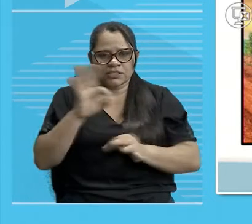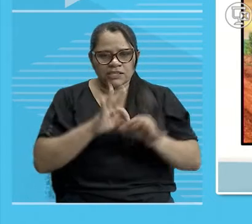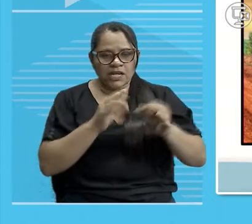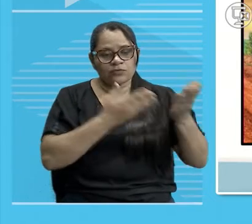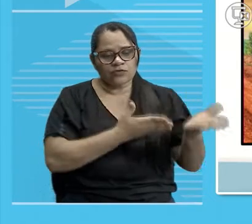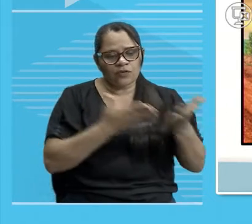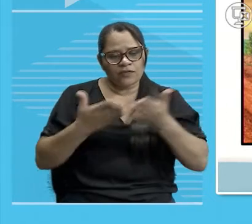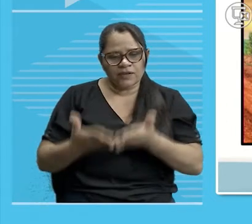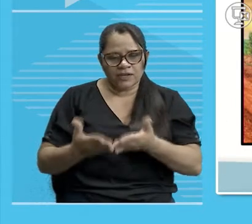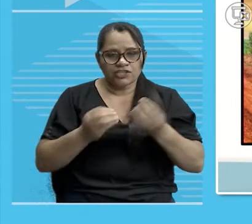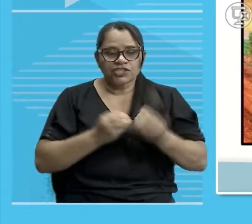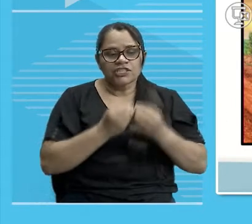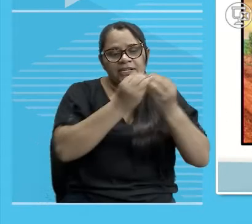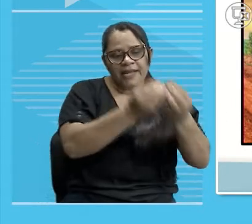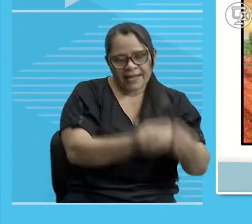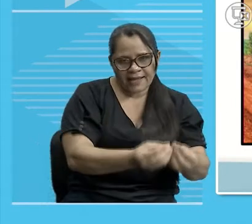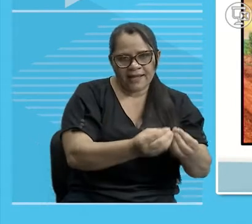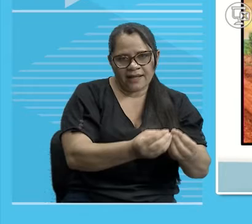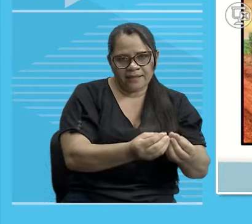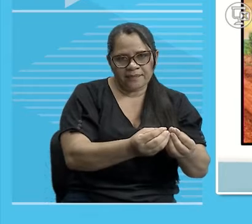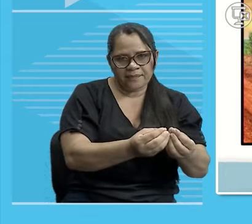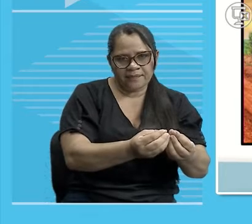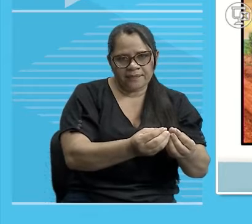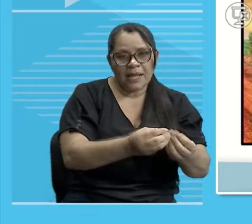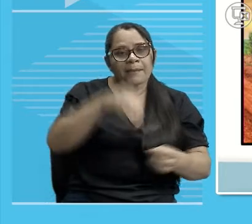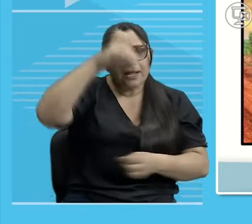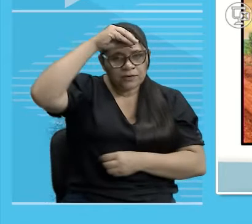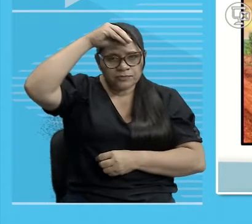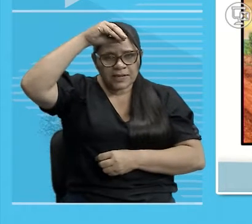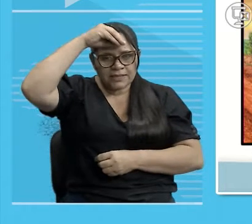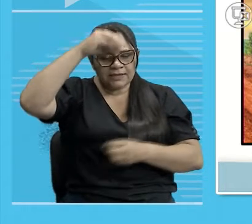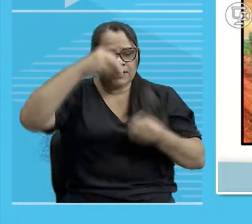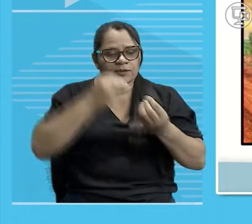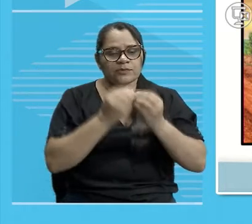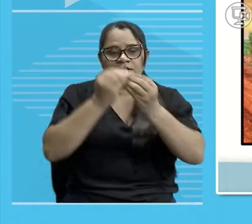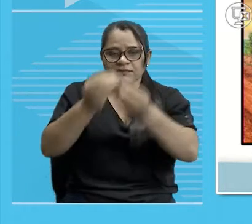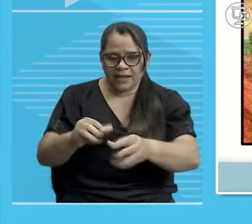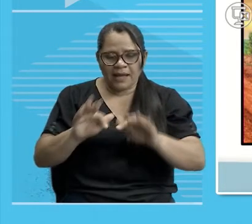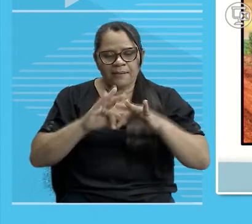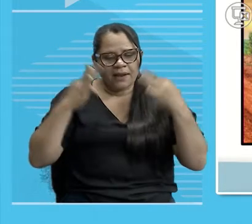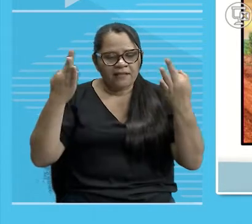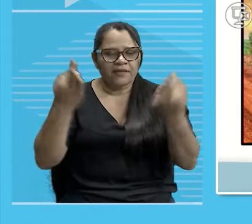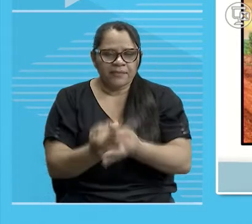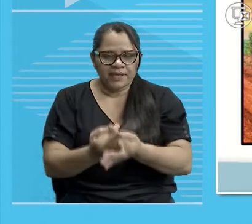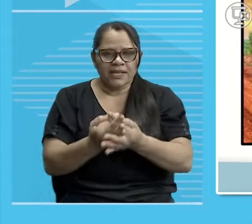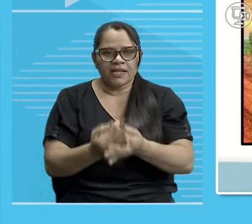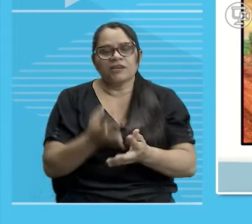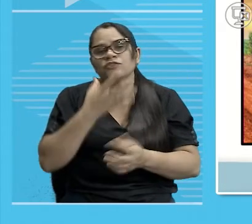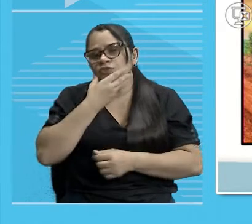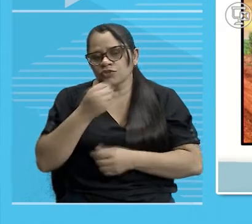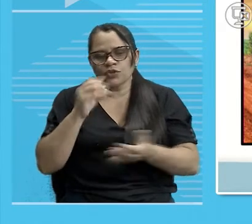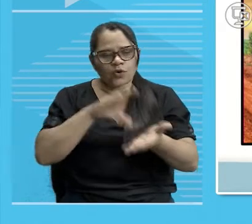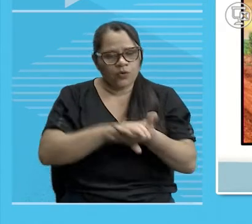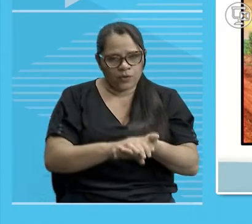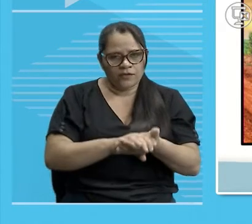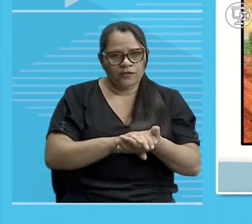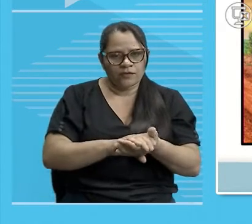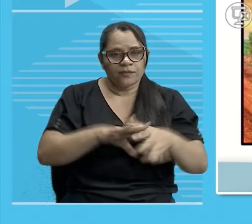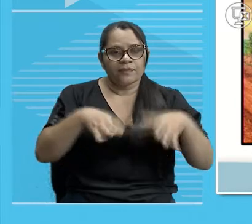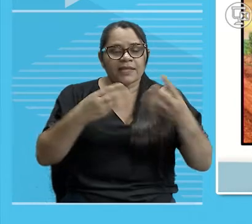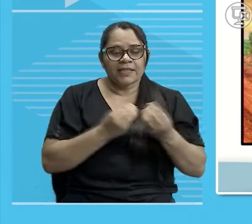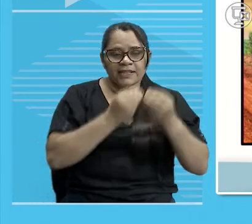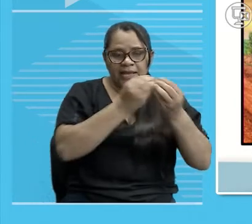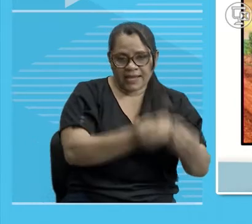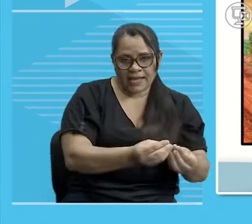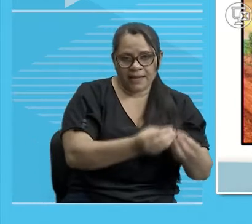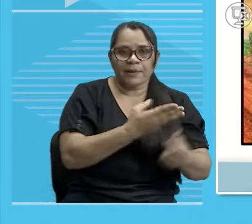padrinhos entregar para a minha família a família do noivo entregar para o colega de trabalho